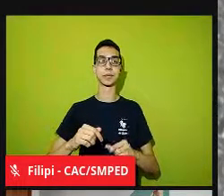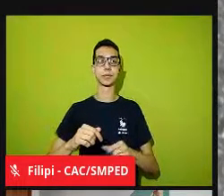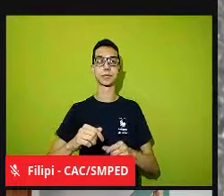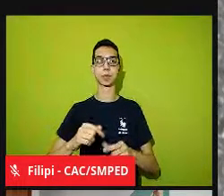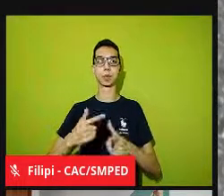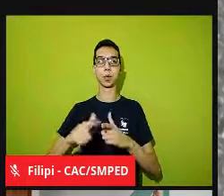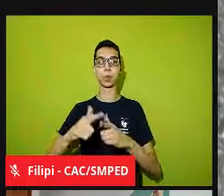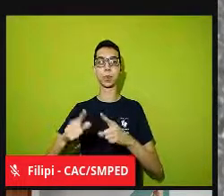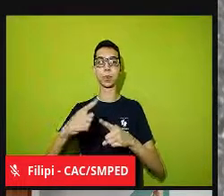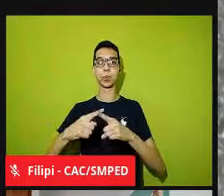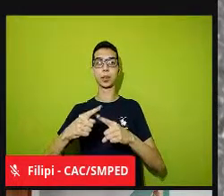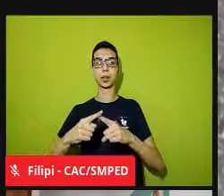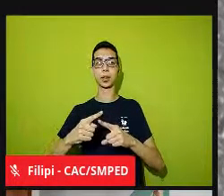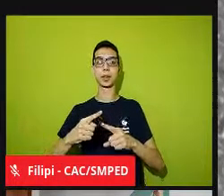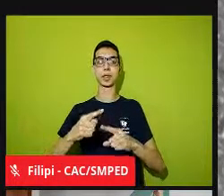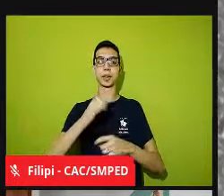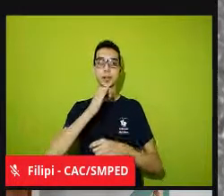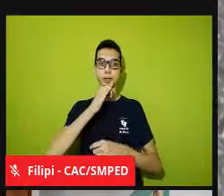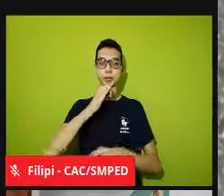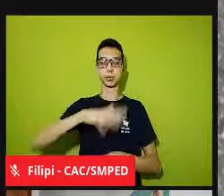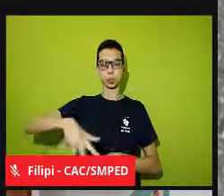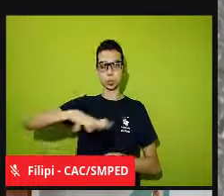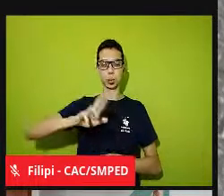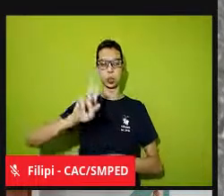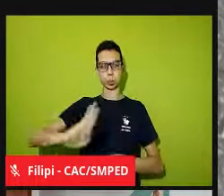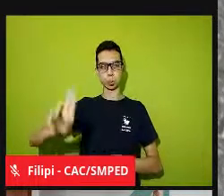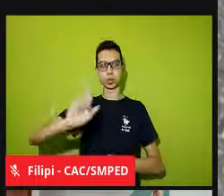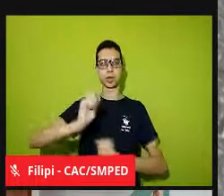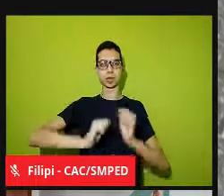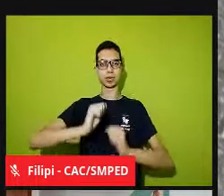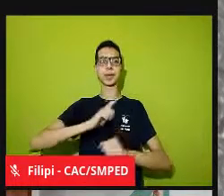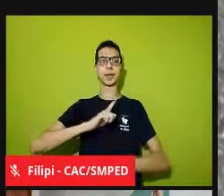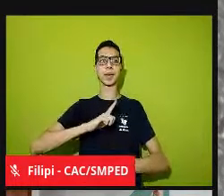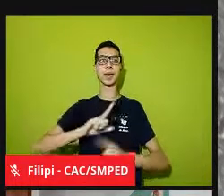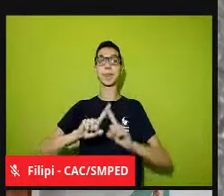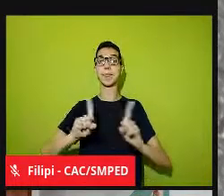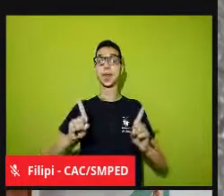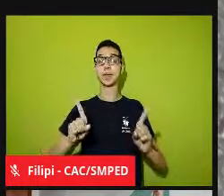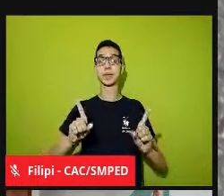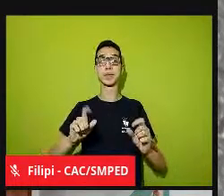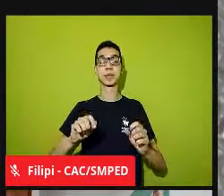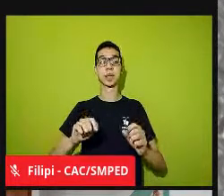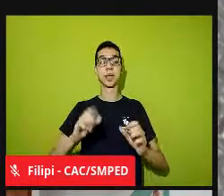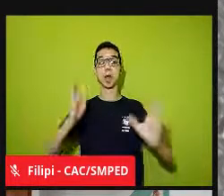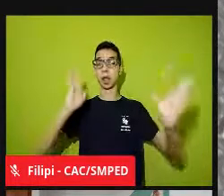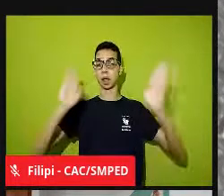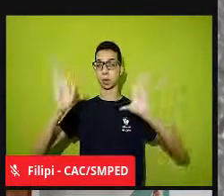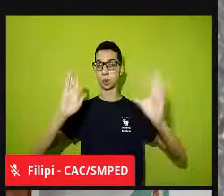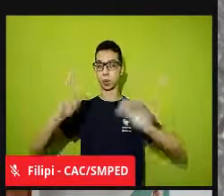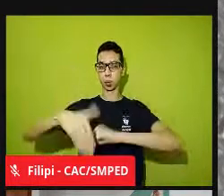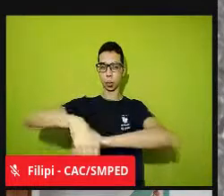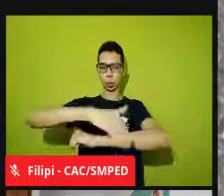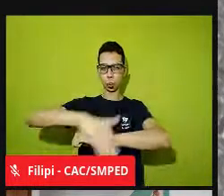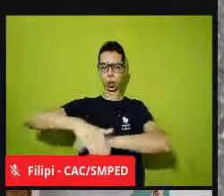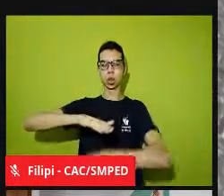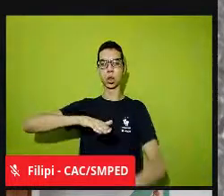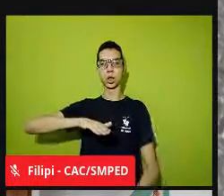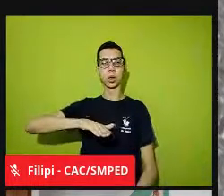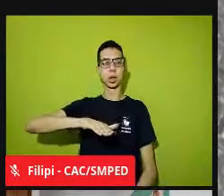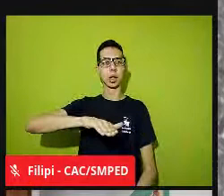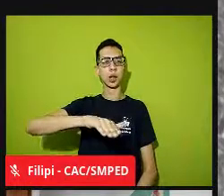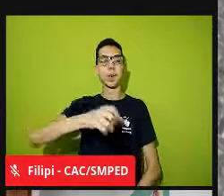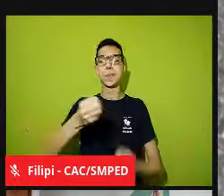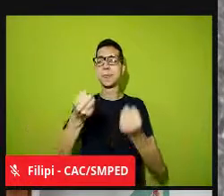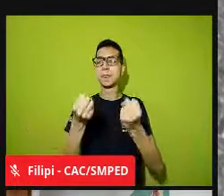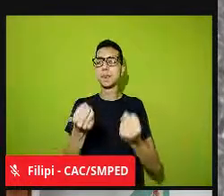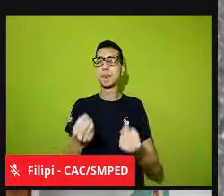uma mistura, então, desse uso industrial, bastante com uma carga muito pesada de caminhão passando nessas ruas, né? Em